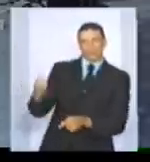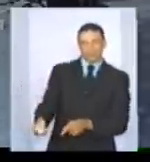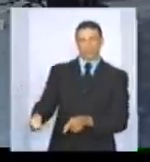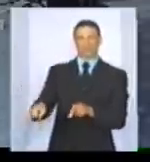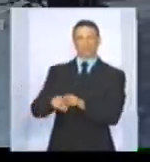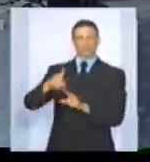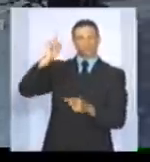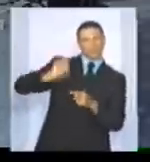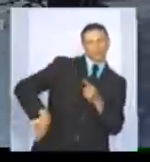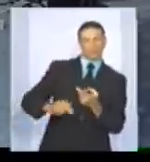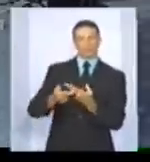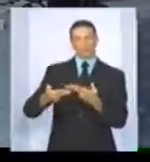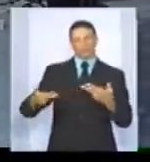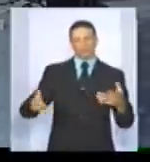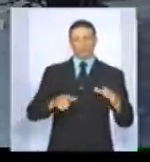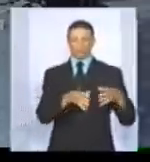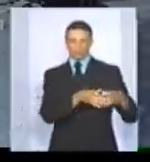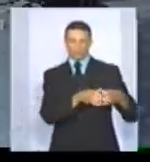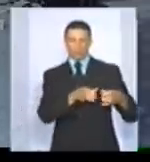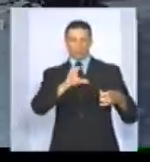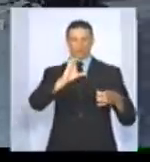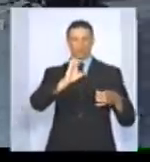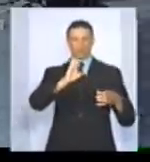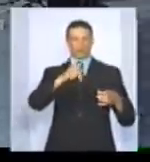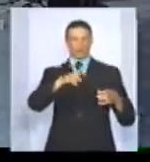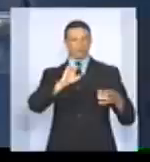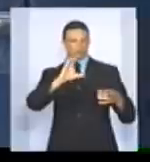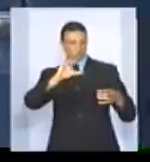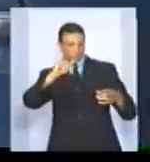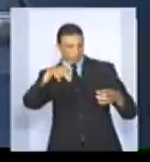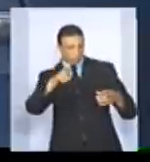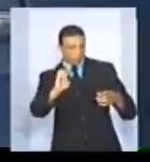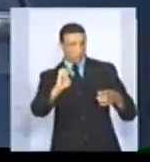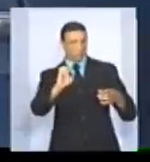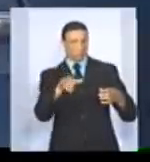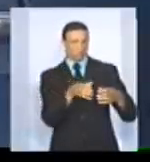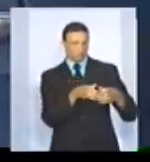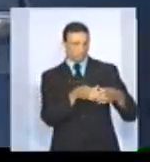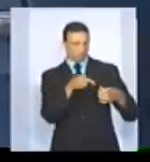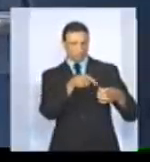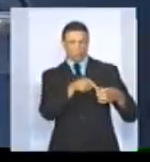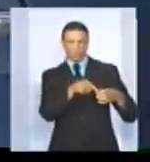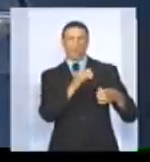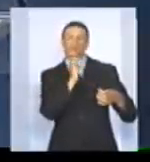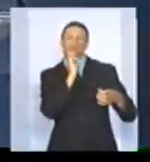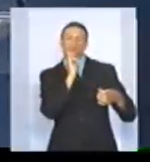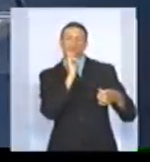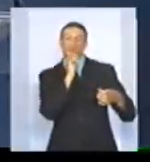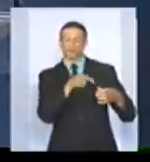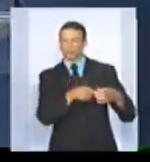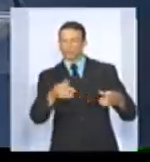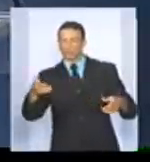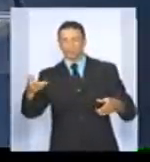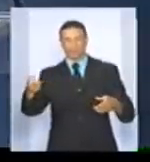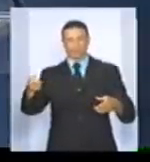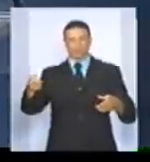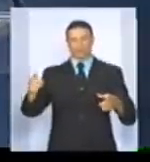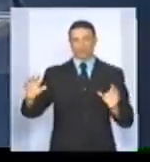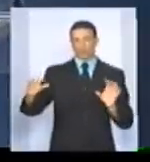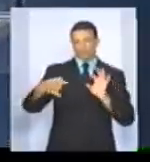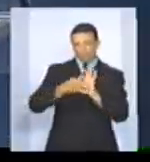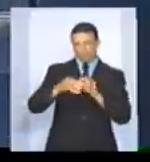sanções serão aplicadas pela ANSIDA sem prejuízo de outras previstas em lei, inclusive de natureza civil e penal, conforme a gravidade da infração. São